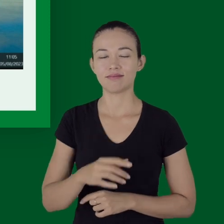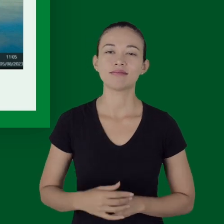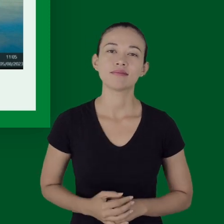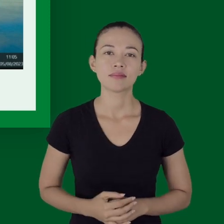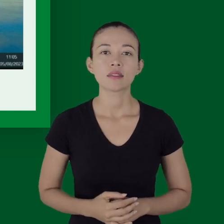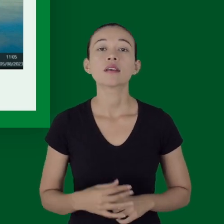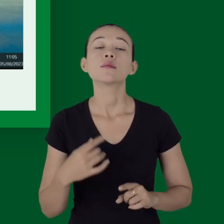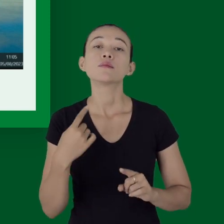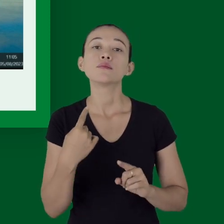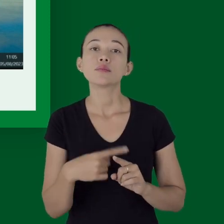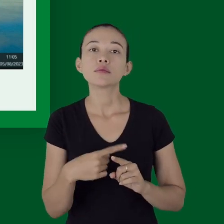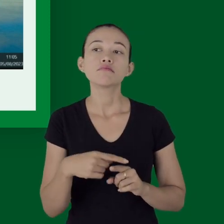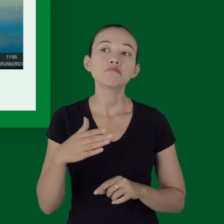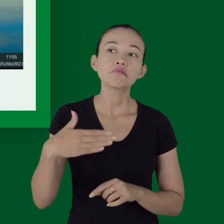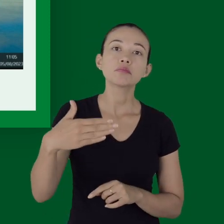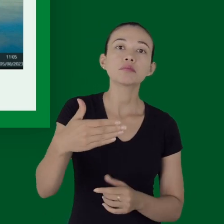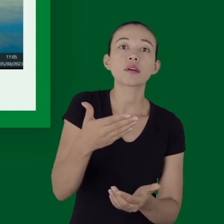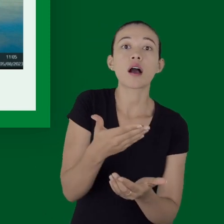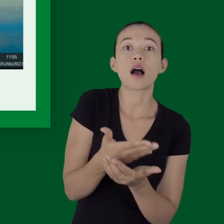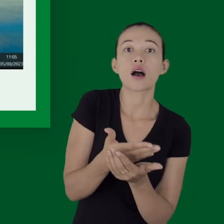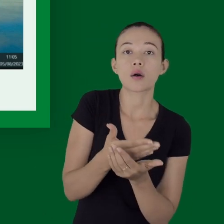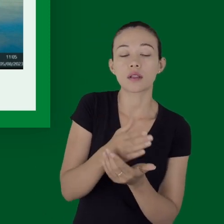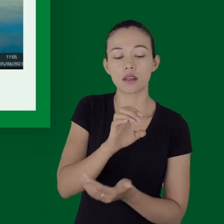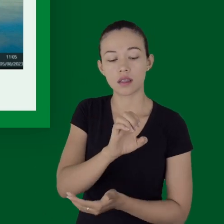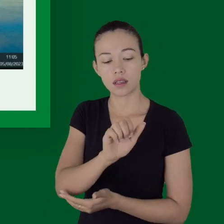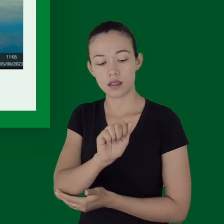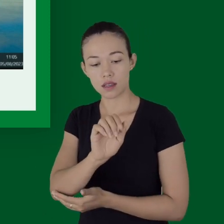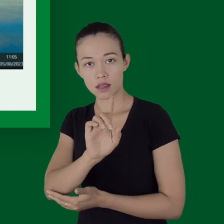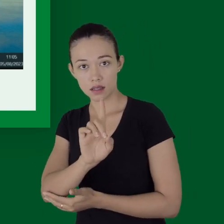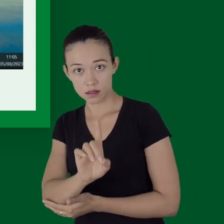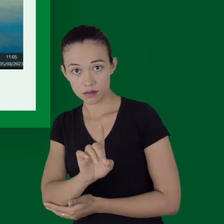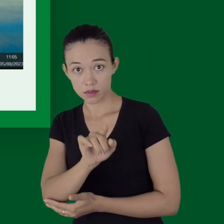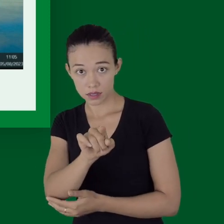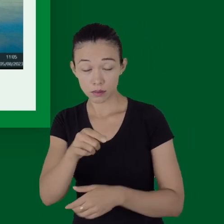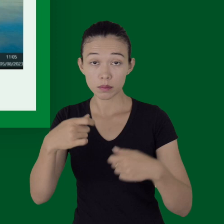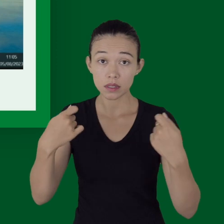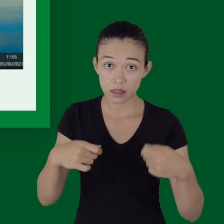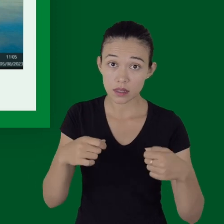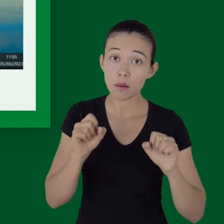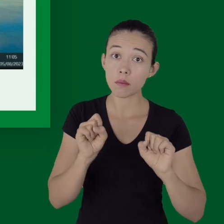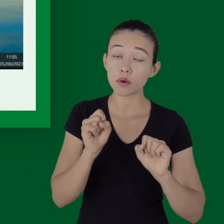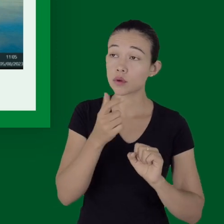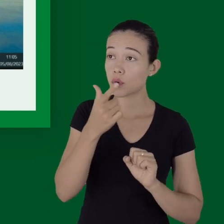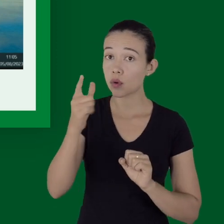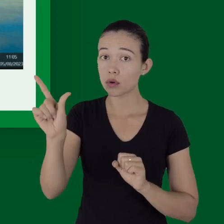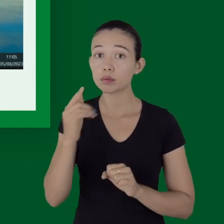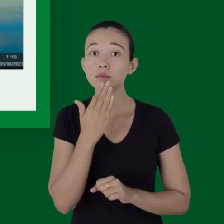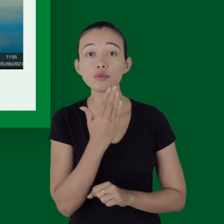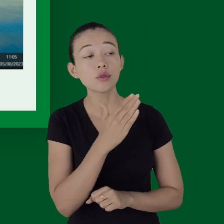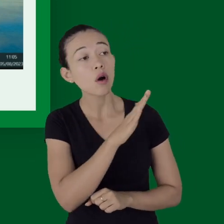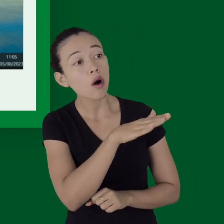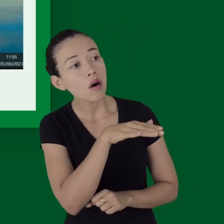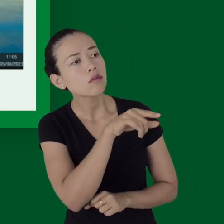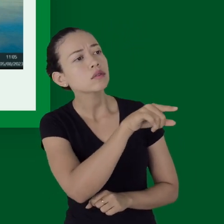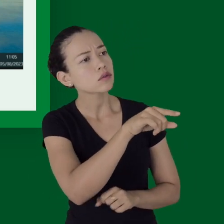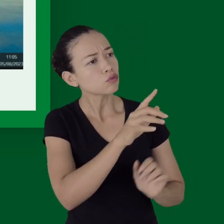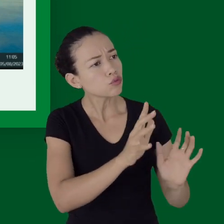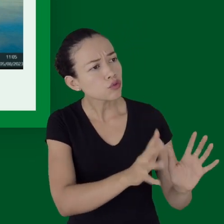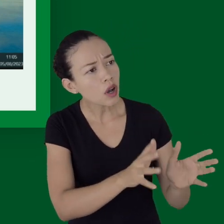aula EAD, você pode ser que alguém peça para você provar que você já deu, entendeu?